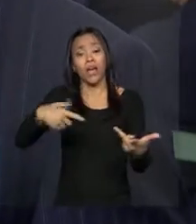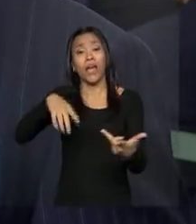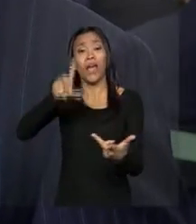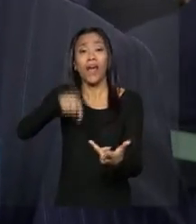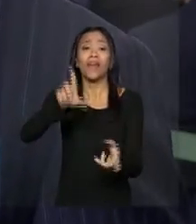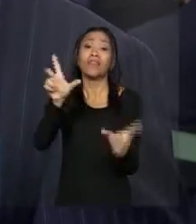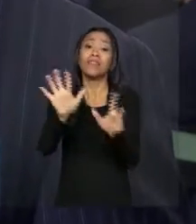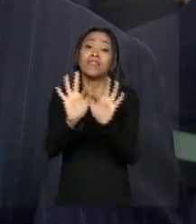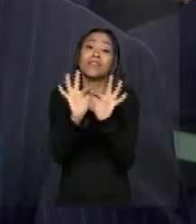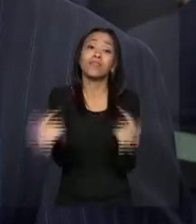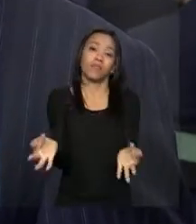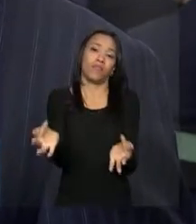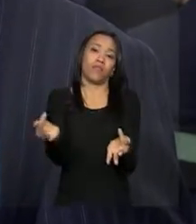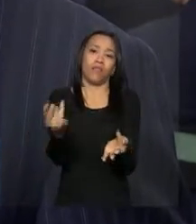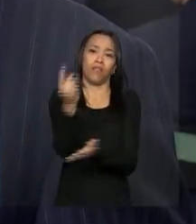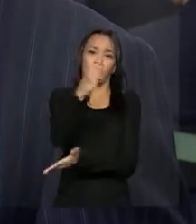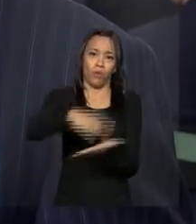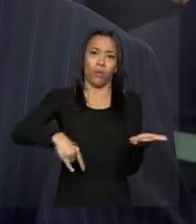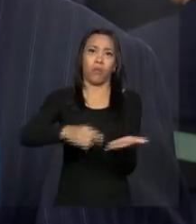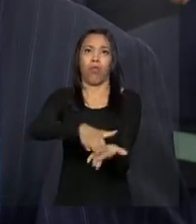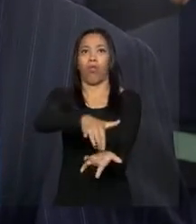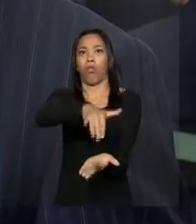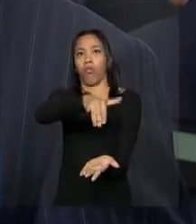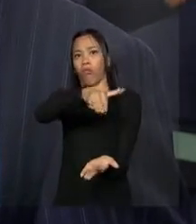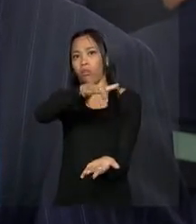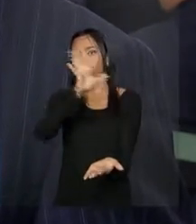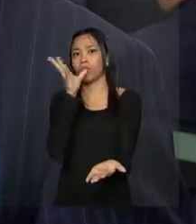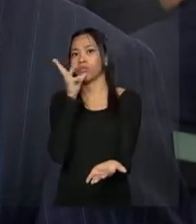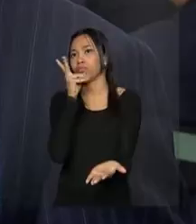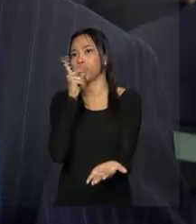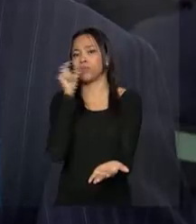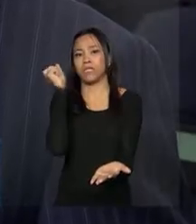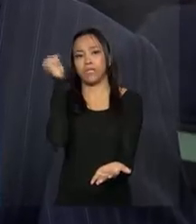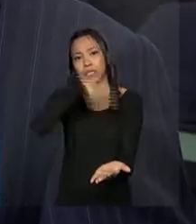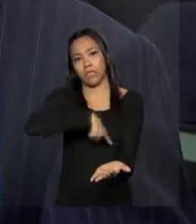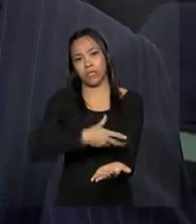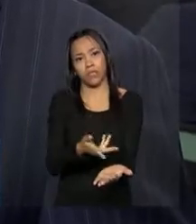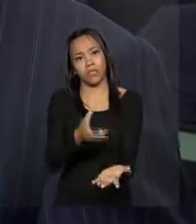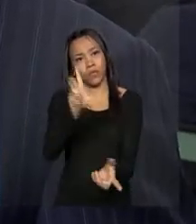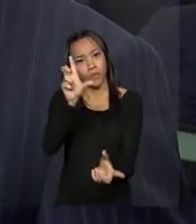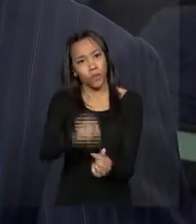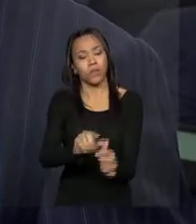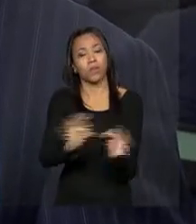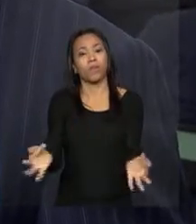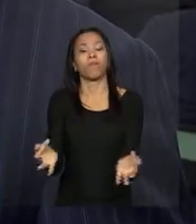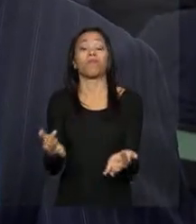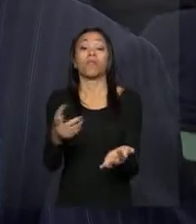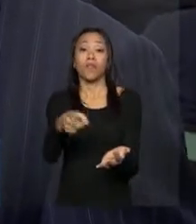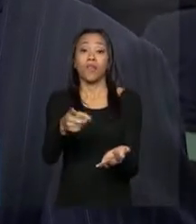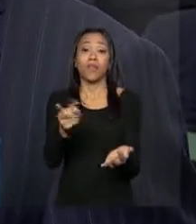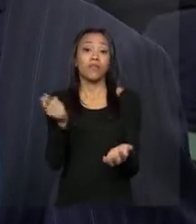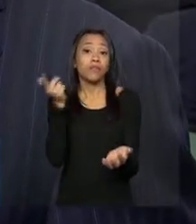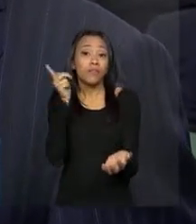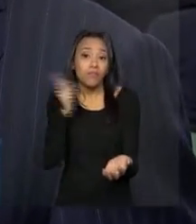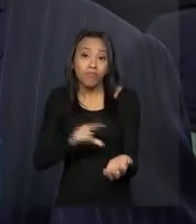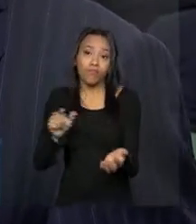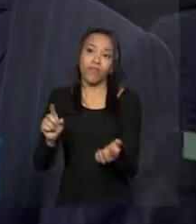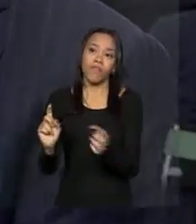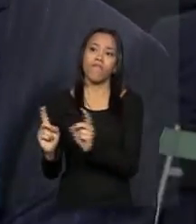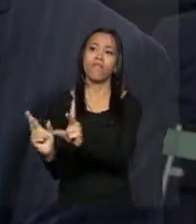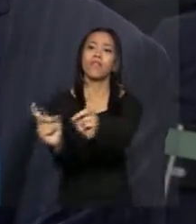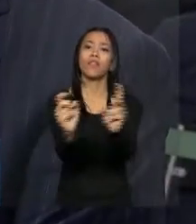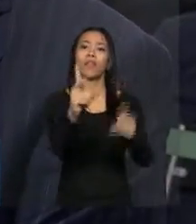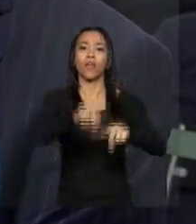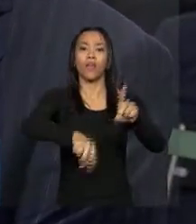o processo e colocar realmente o setor de exportação livre para poder vender, nós vamos